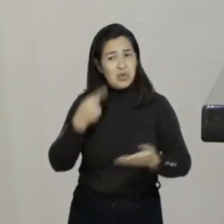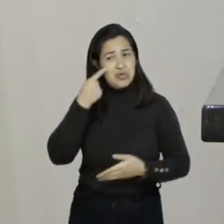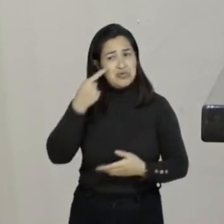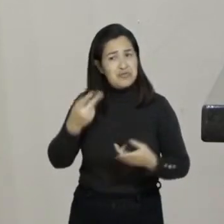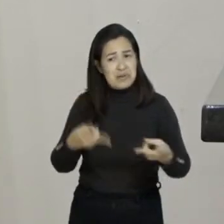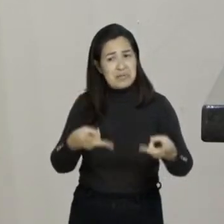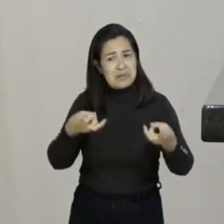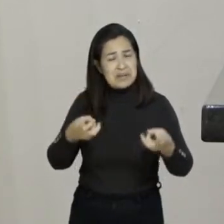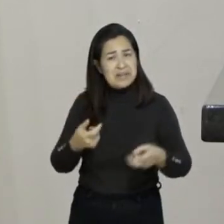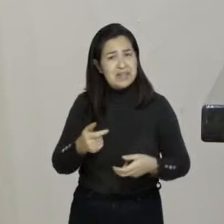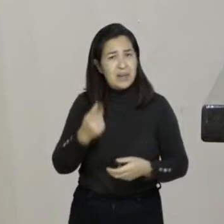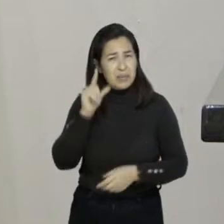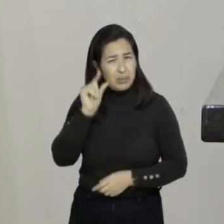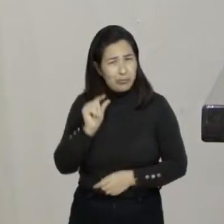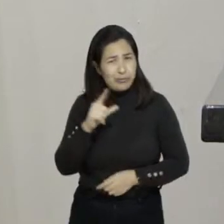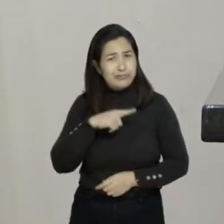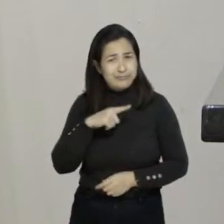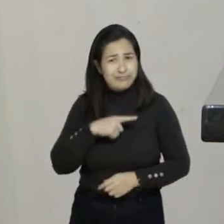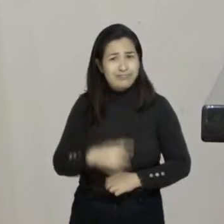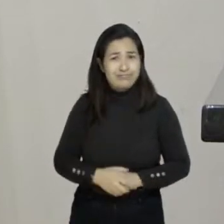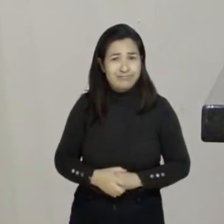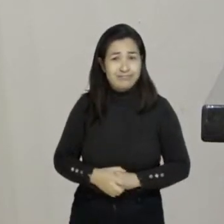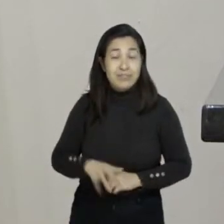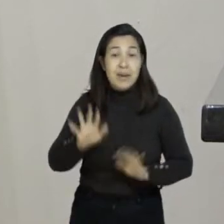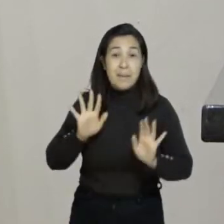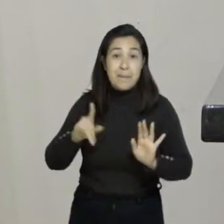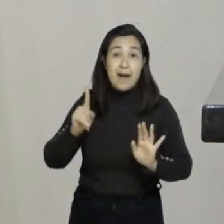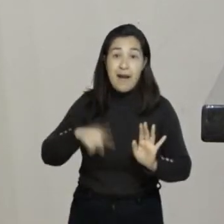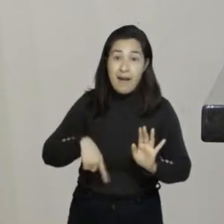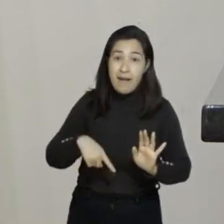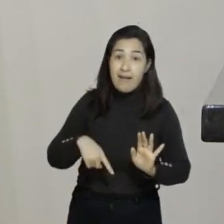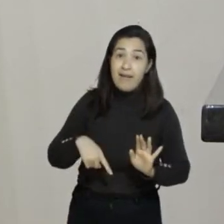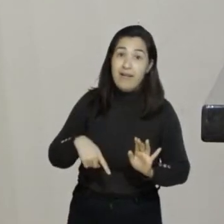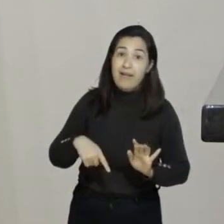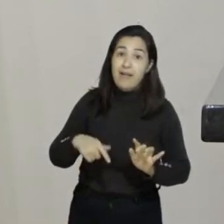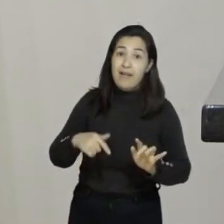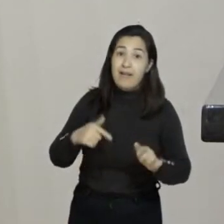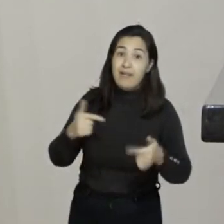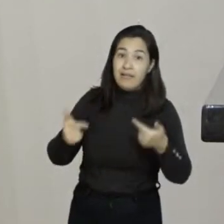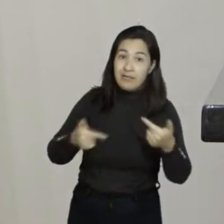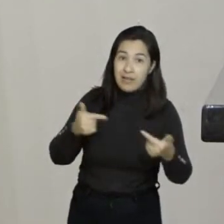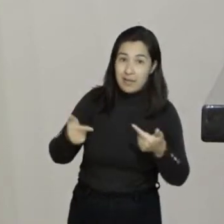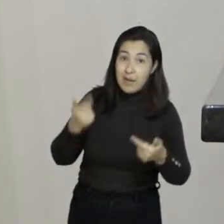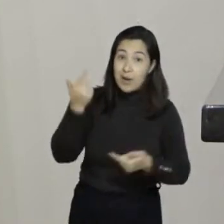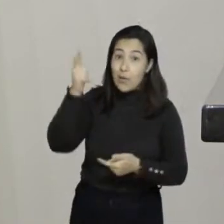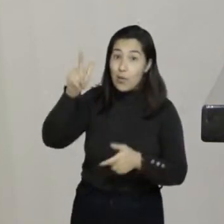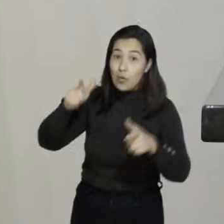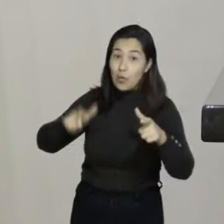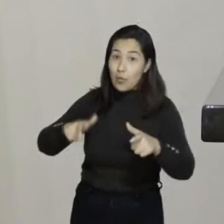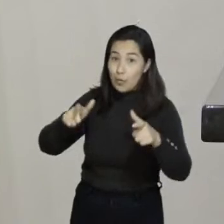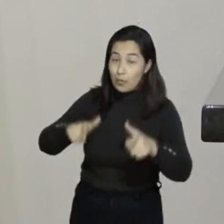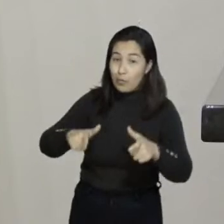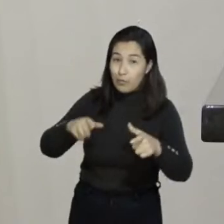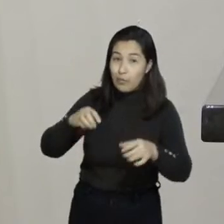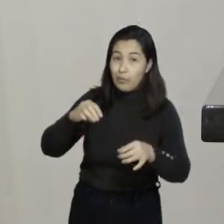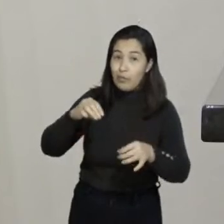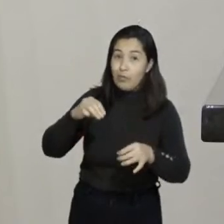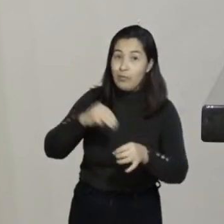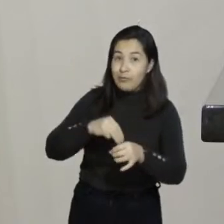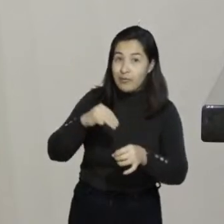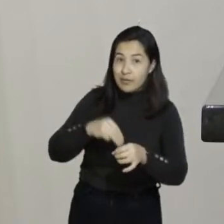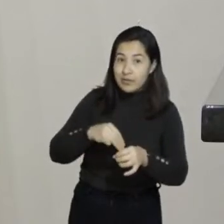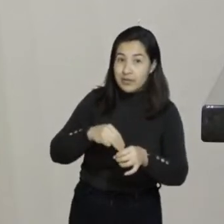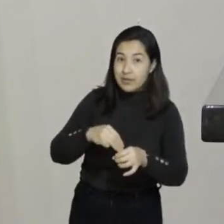nosso país mas é um protocolo que foi retirado de atividades de outras cidades compilado e testado e